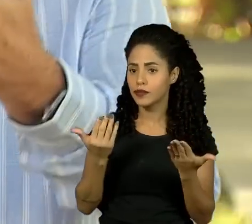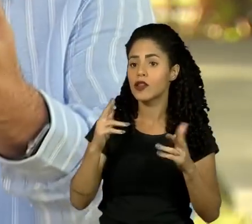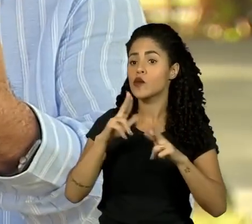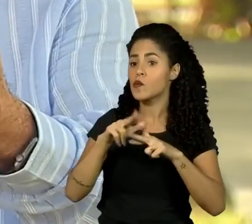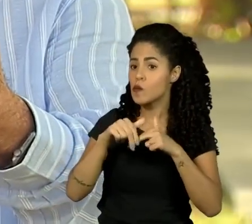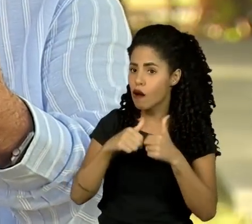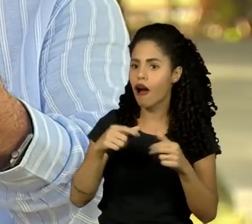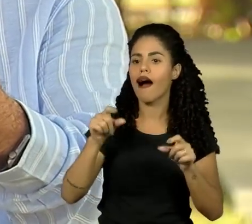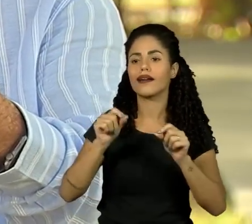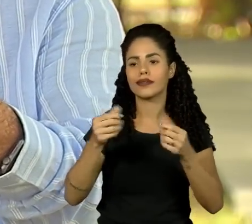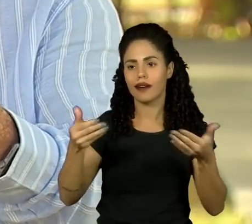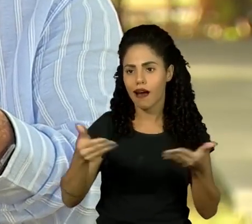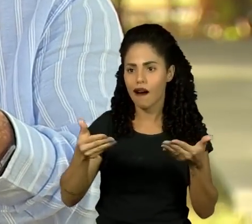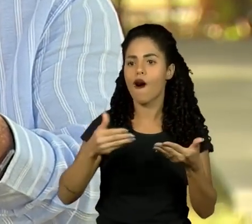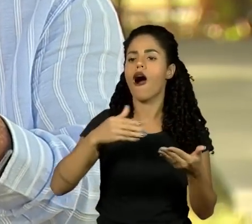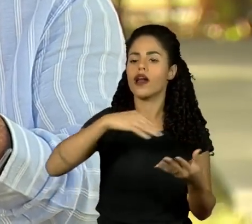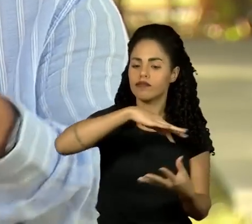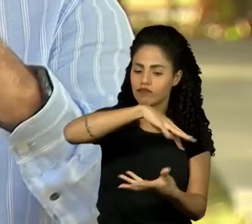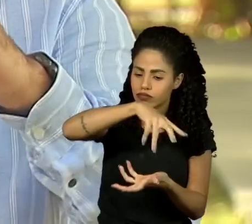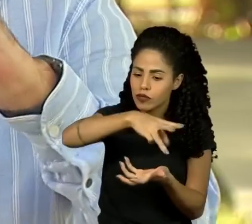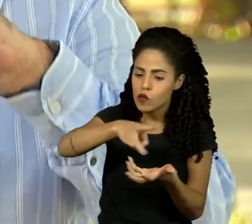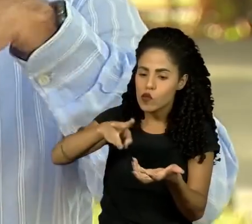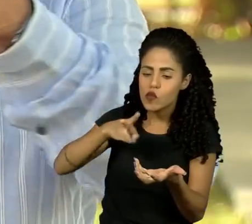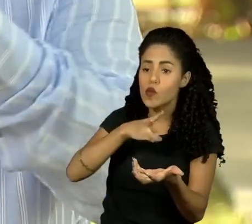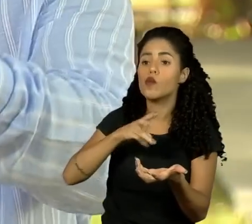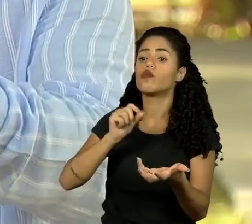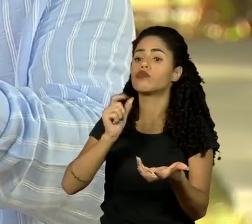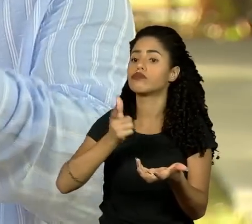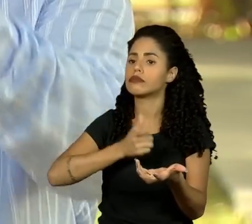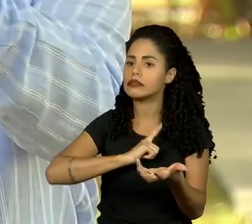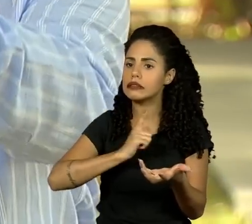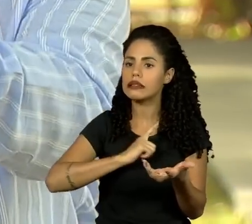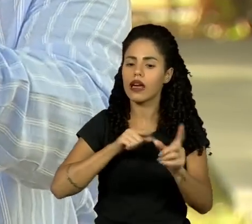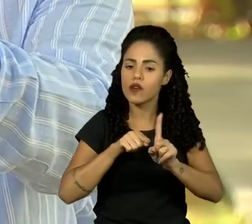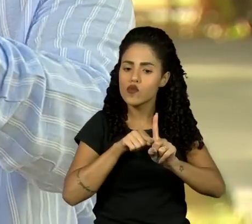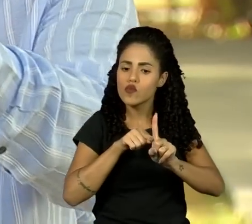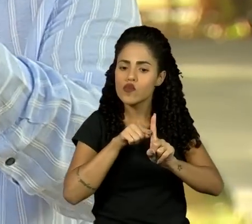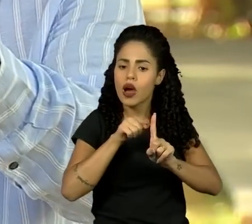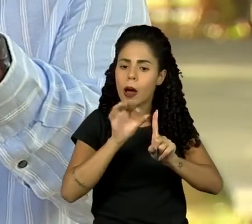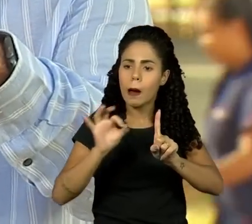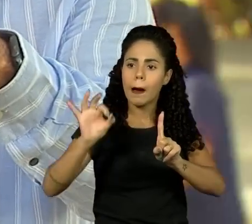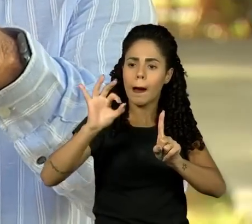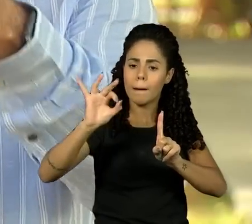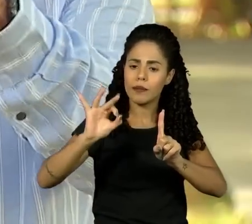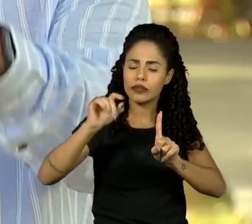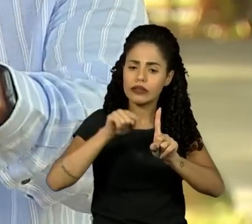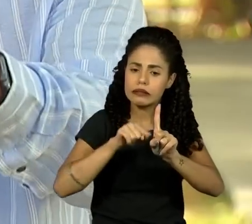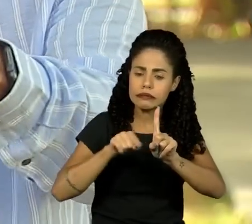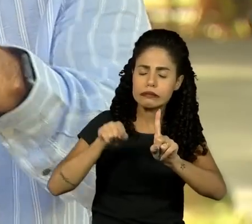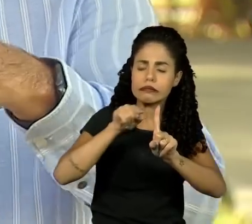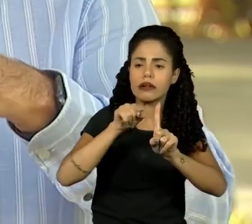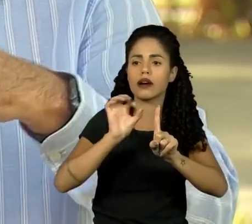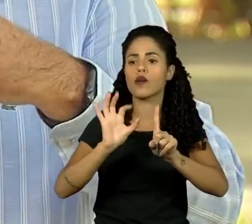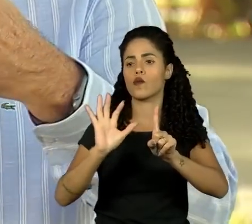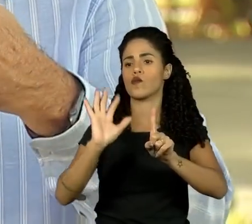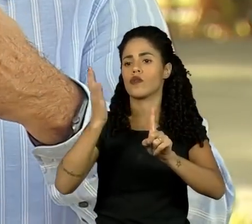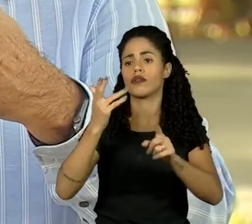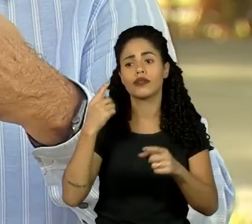do aquecimento da atmosfera, né, que tem efetivamente mudado o clima, fazendo com